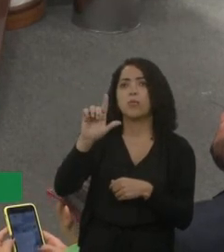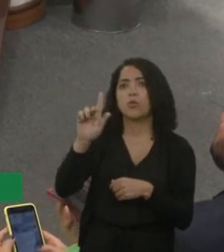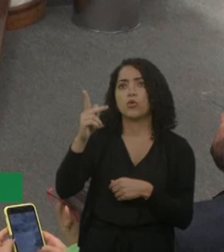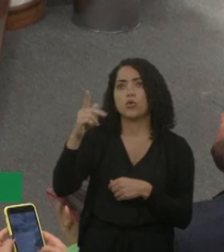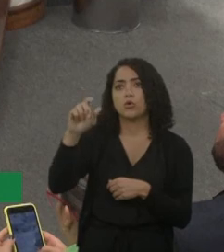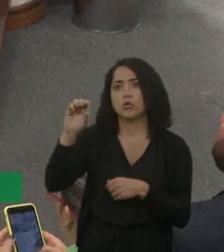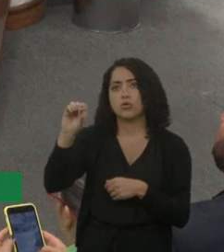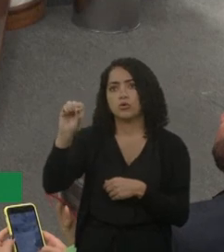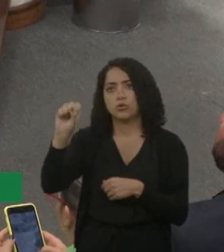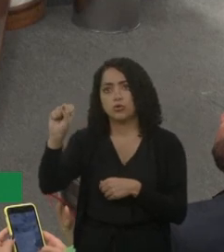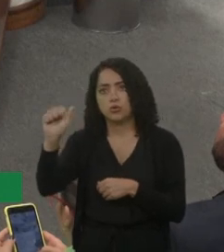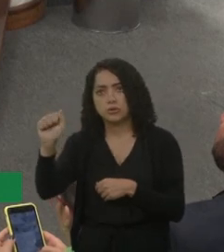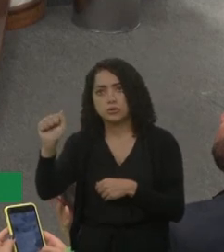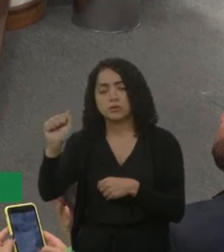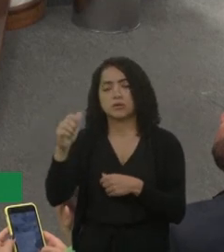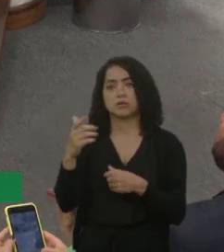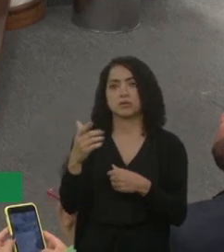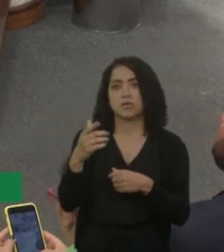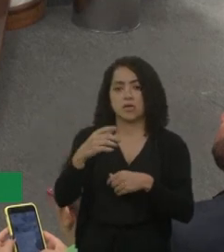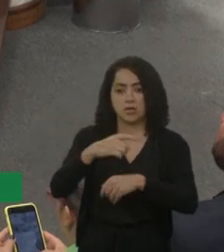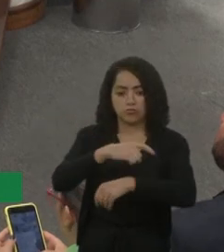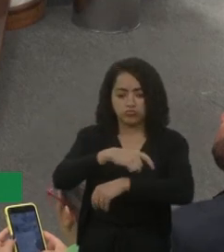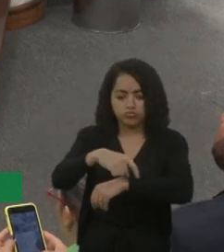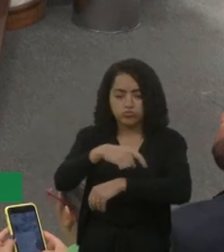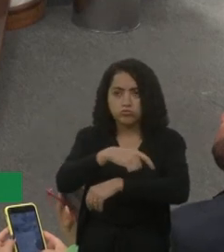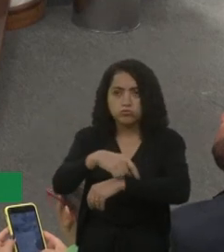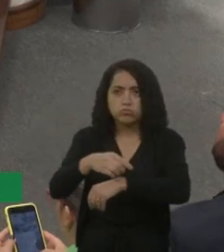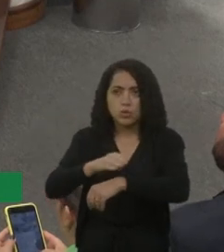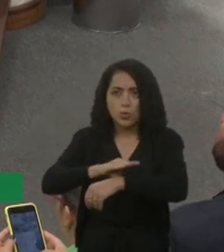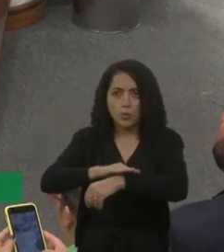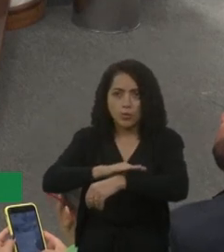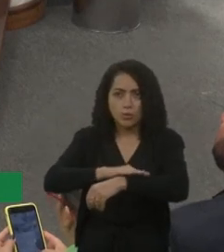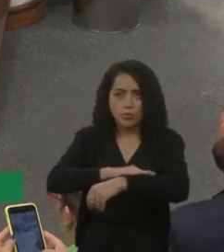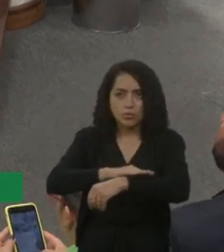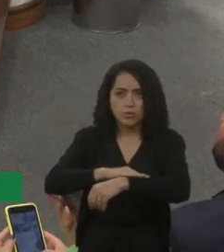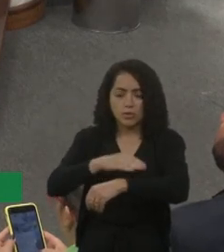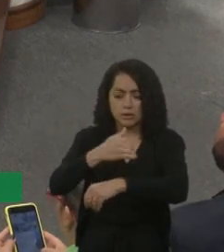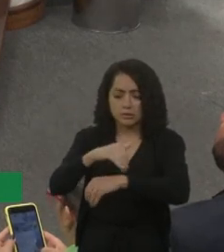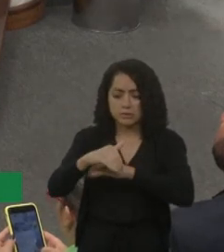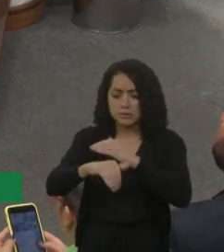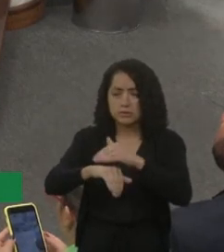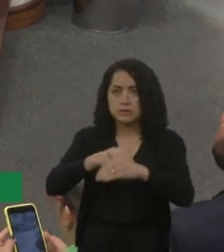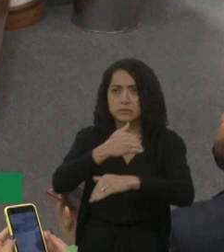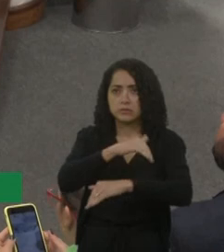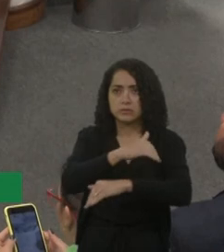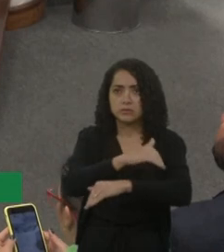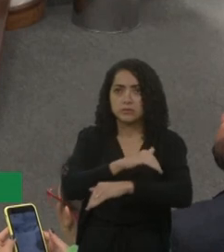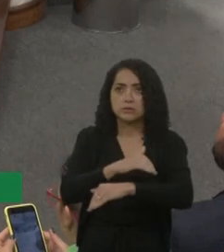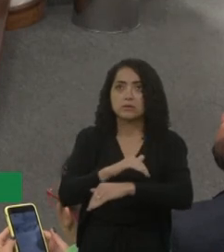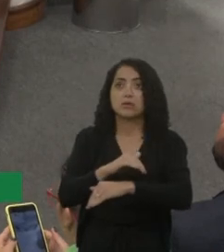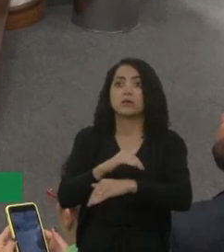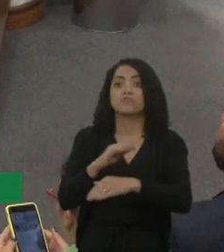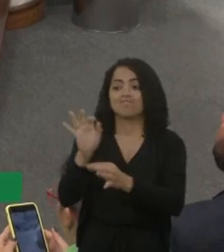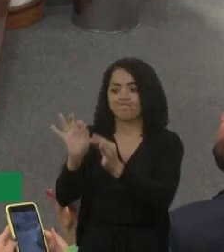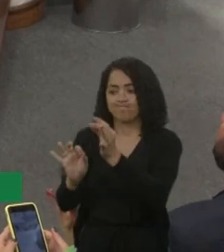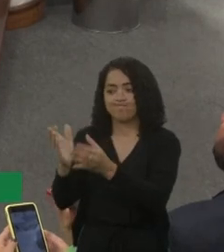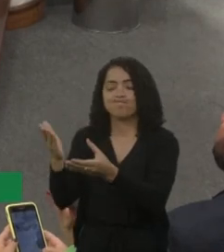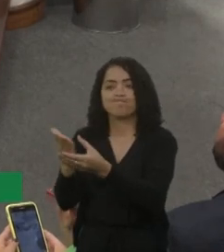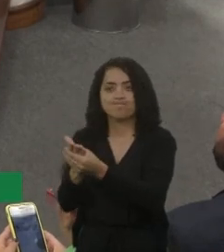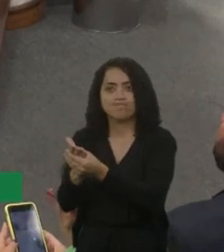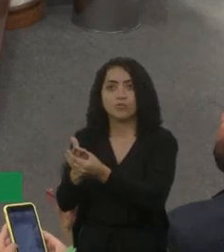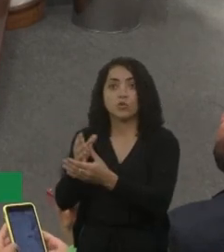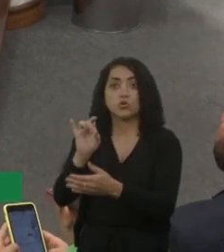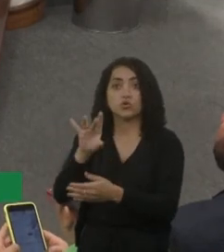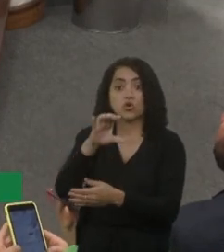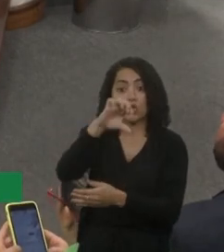os curativos, que é uma necessidade bem grande desde que ele nasce, a utilização via judicial. Hoje só 9 pacientes